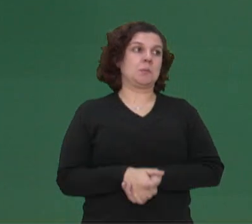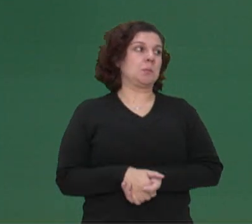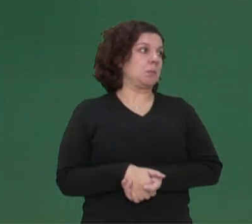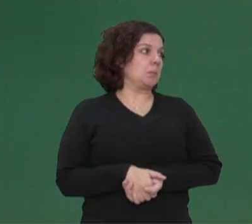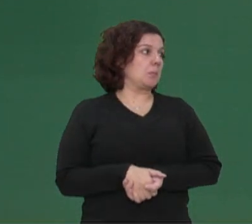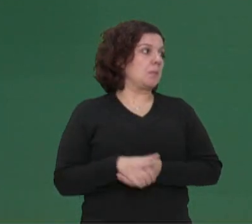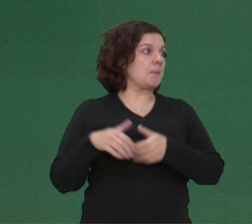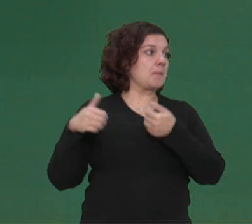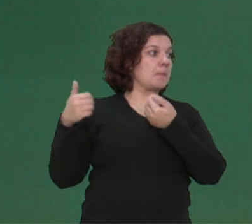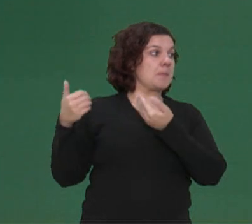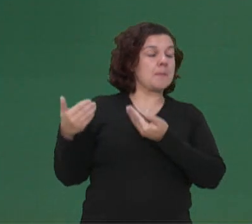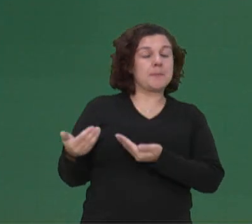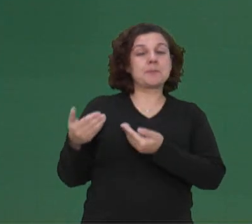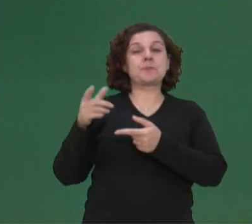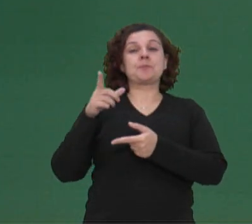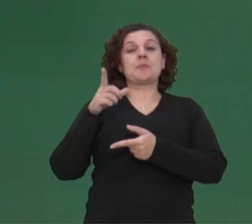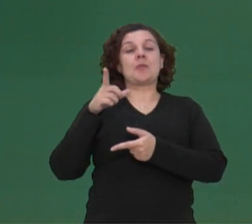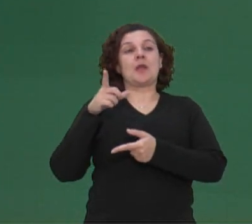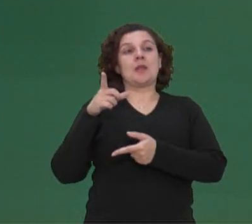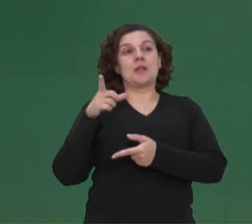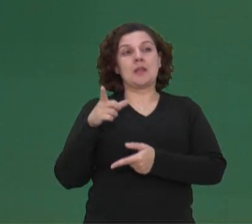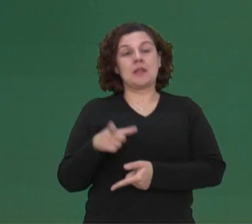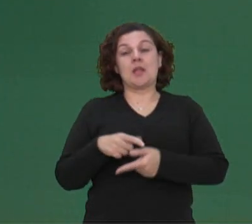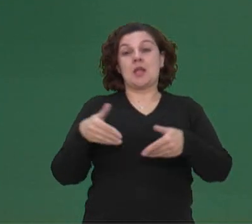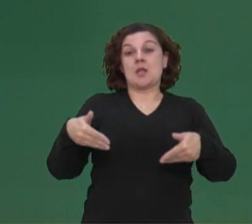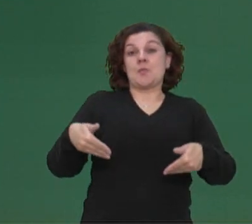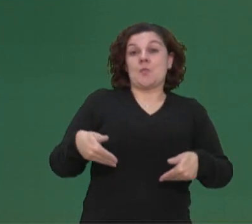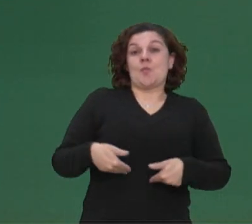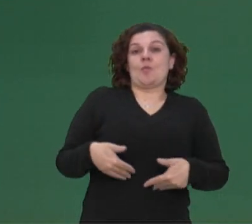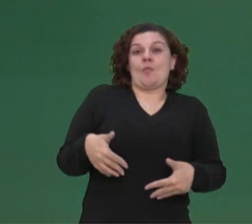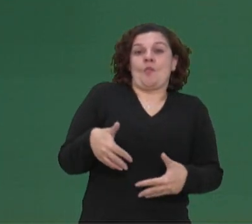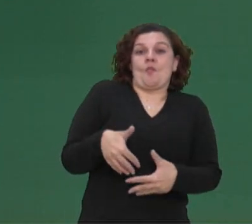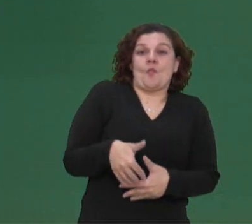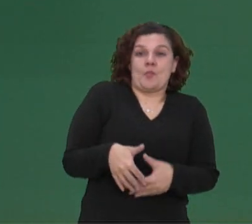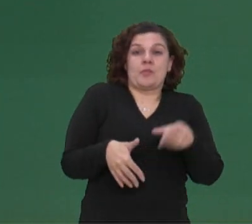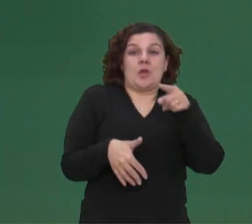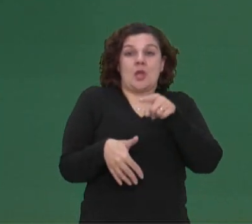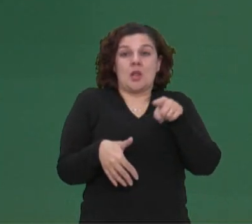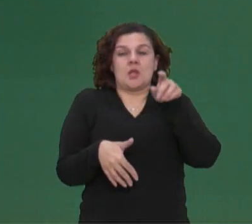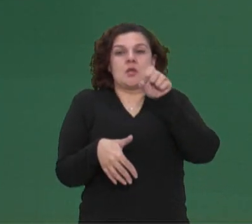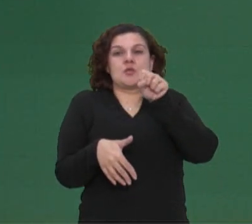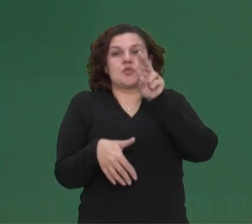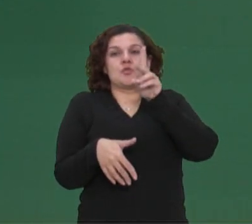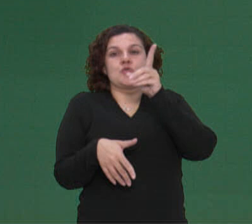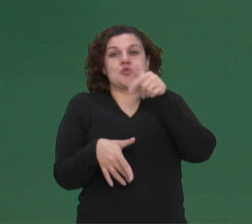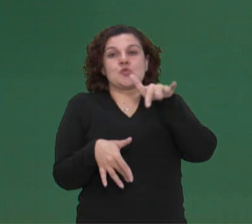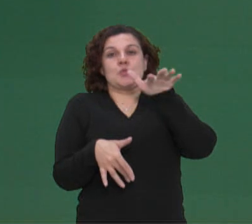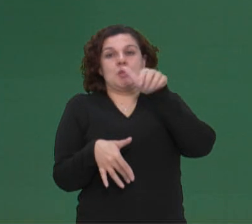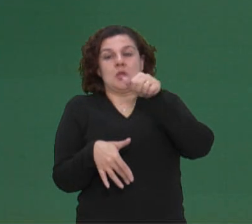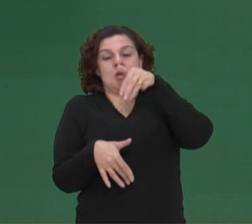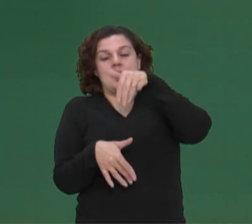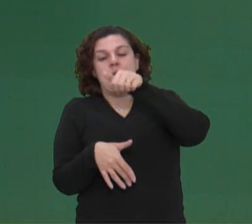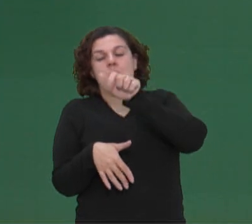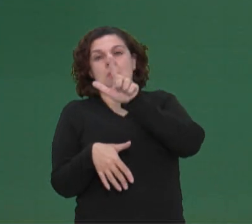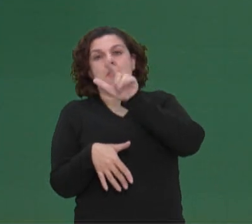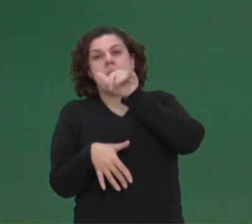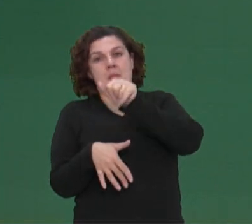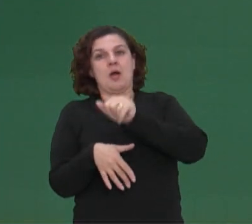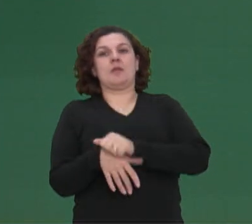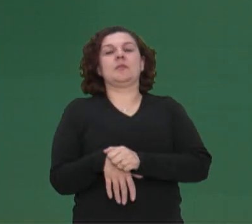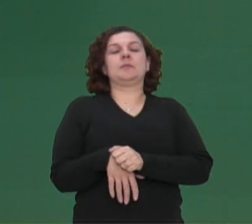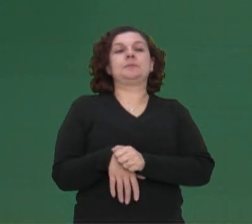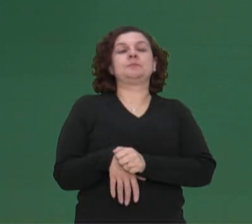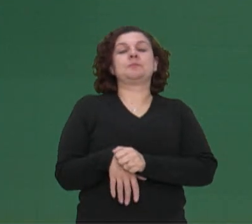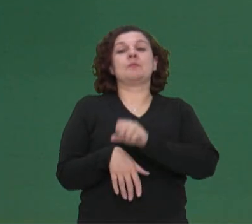ó. Tem a desnutrição crônica, Sudão, Mali, Sudão do